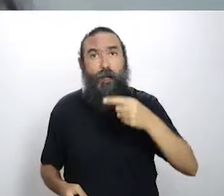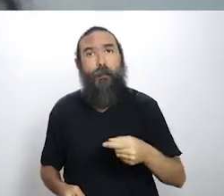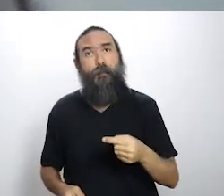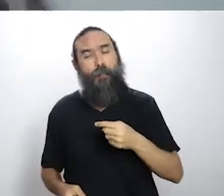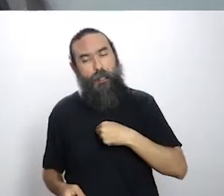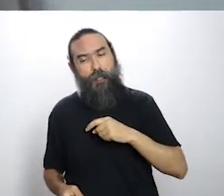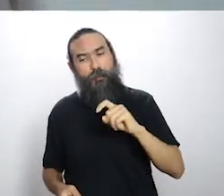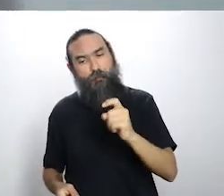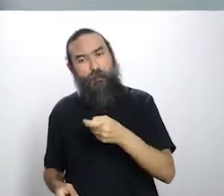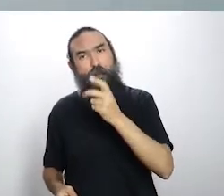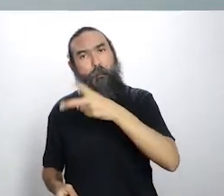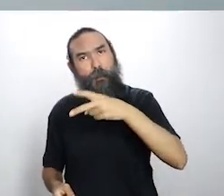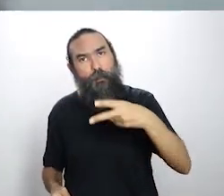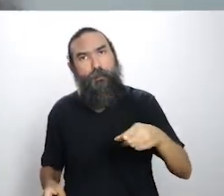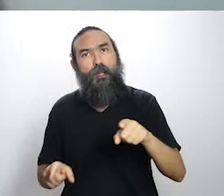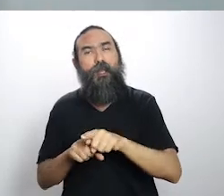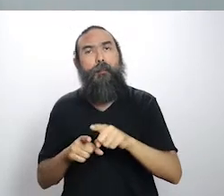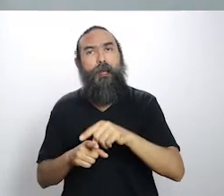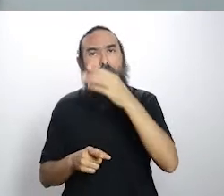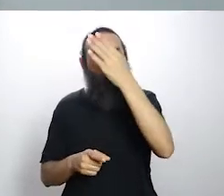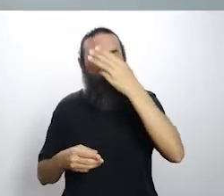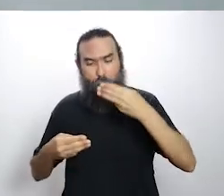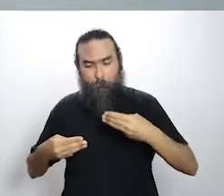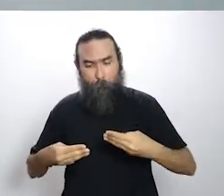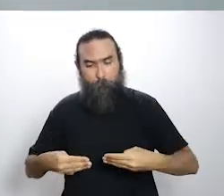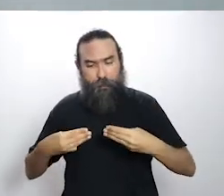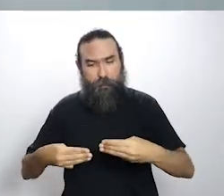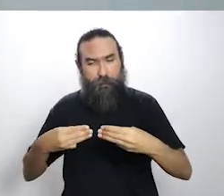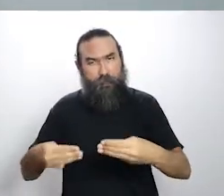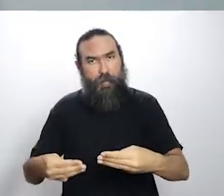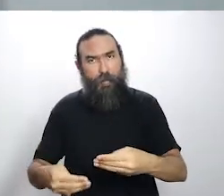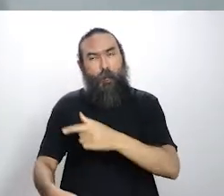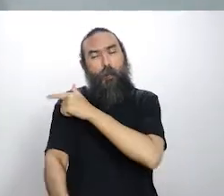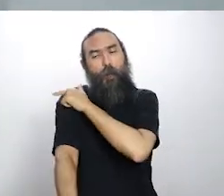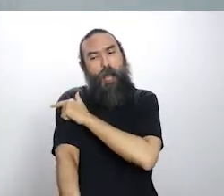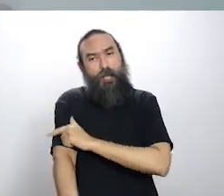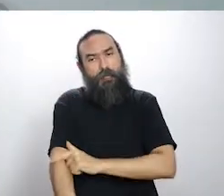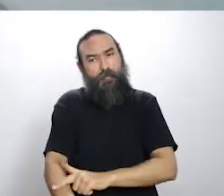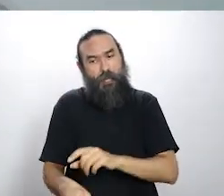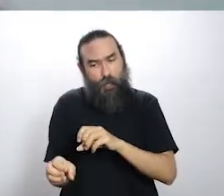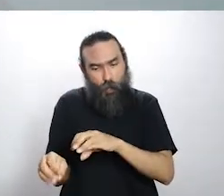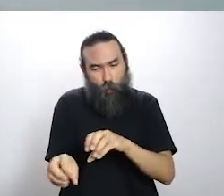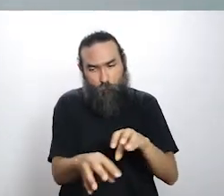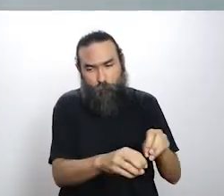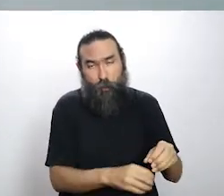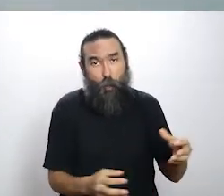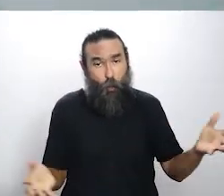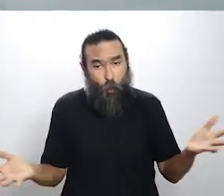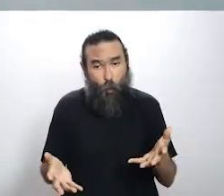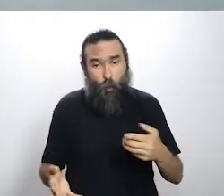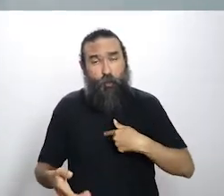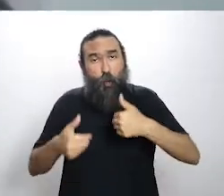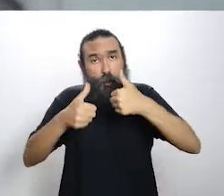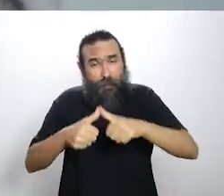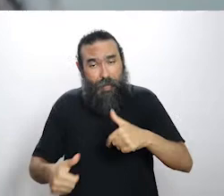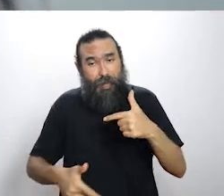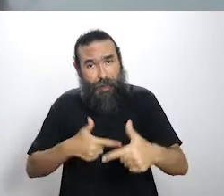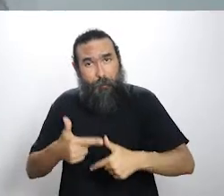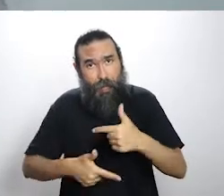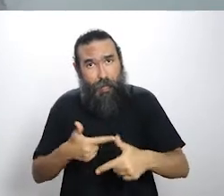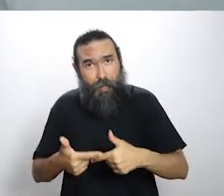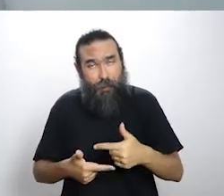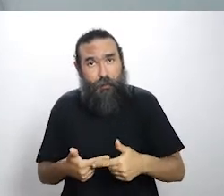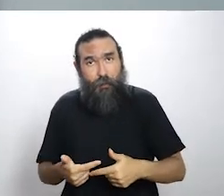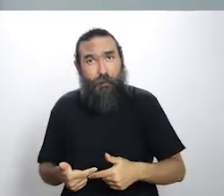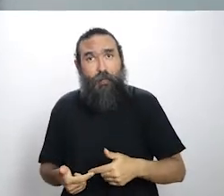educação escolar indígena no Ministério da Educação, e atualmente eu trabalho na assessoria legislativa